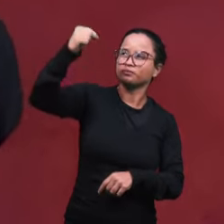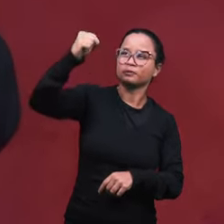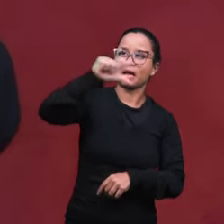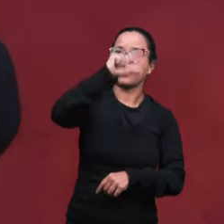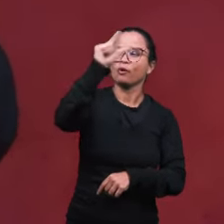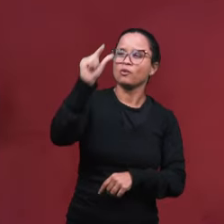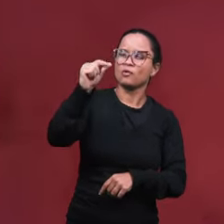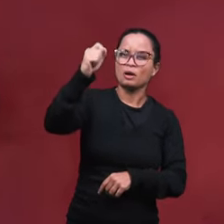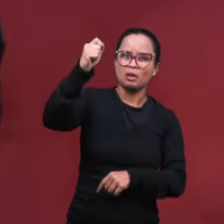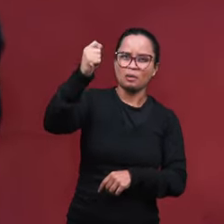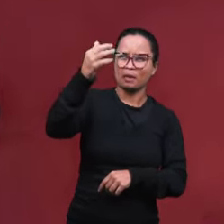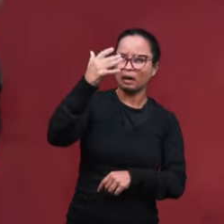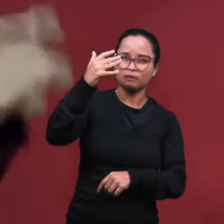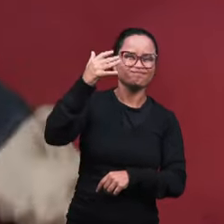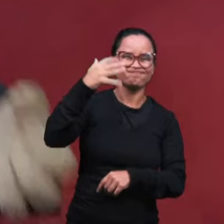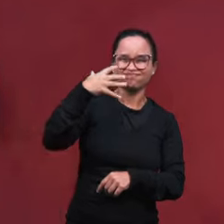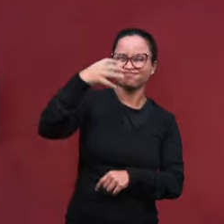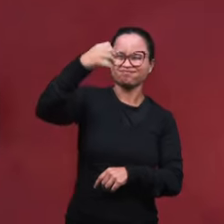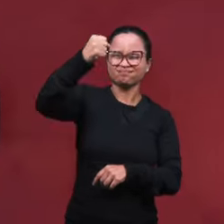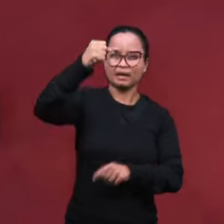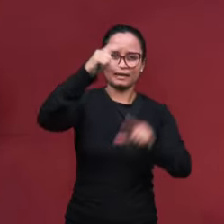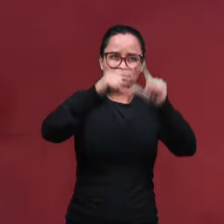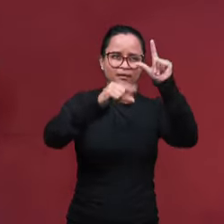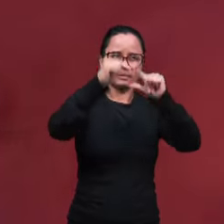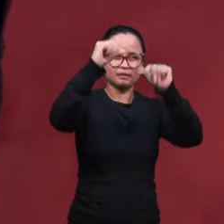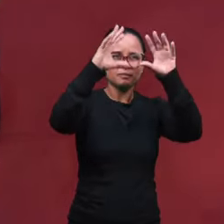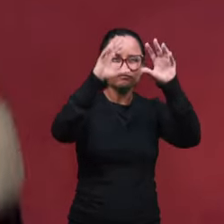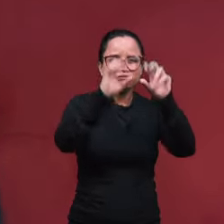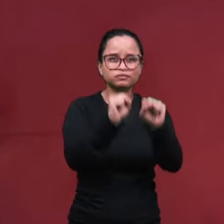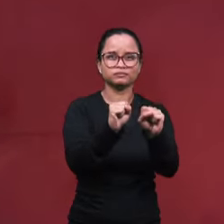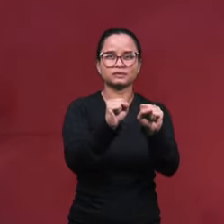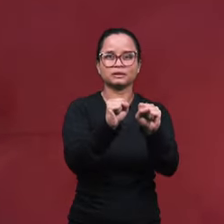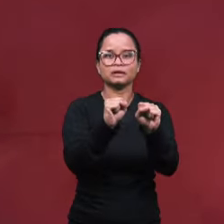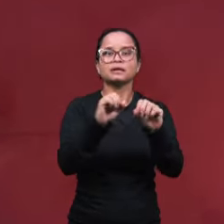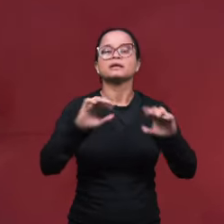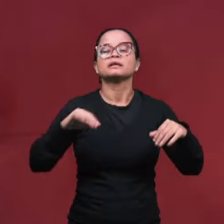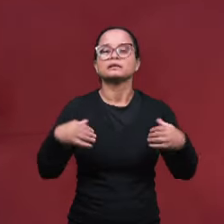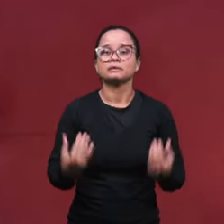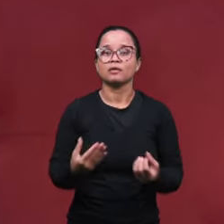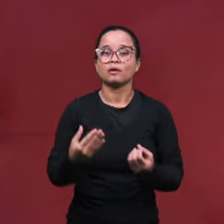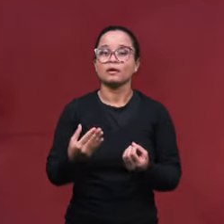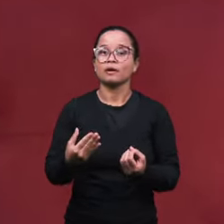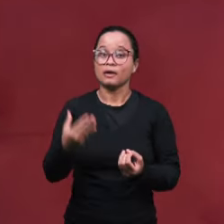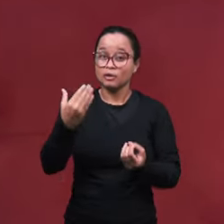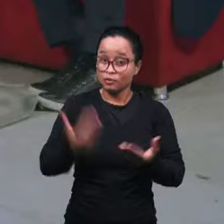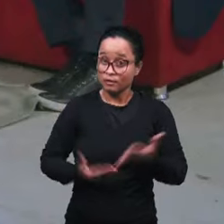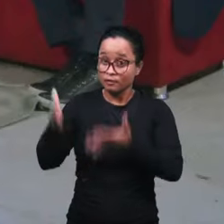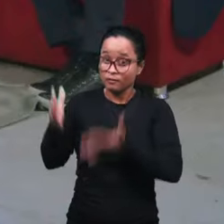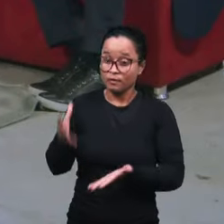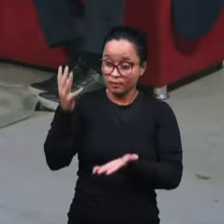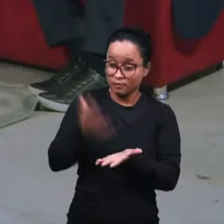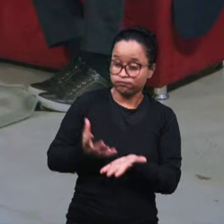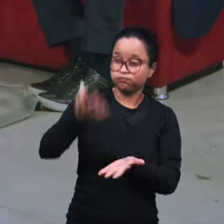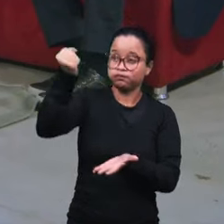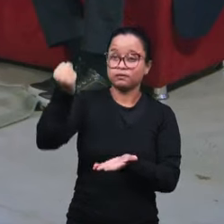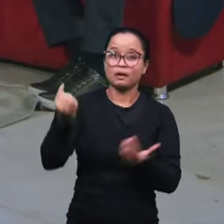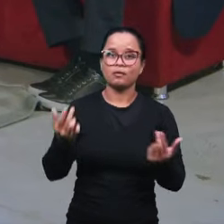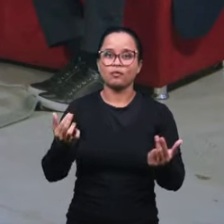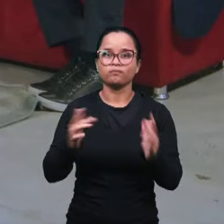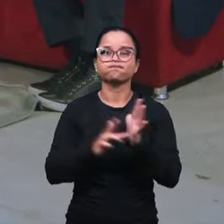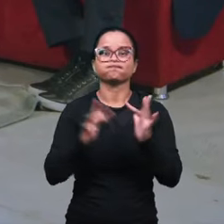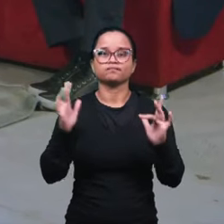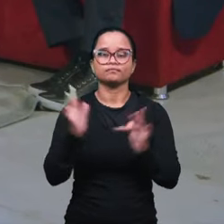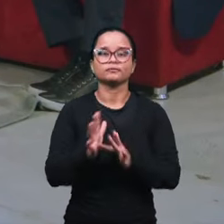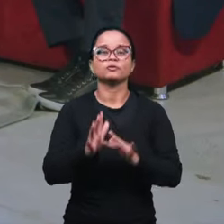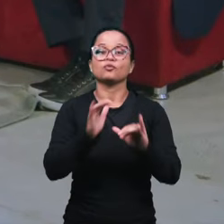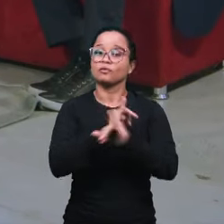as estrelas, um terço ali, e a igreja será tirada, conforme o próprio Senhor Jesus fala. Isso mesmo, a igreja participa